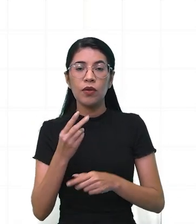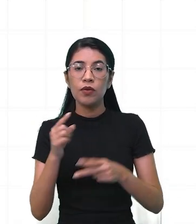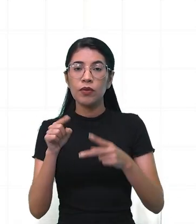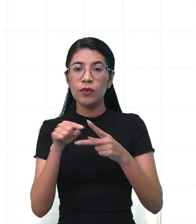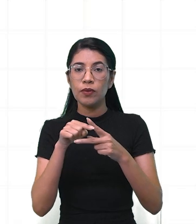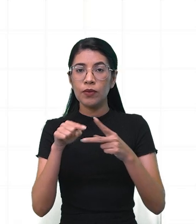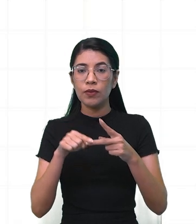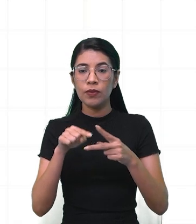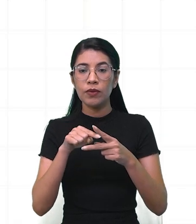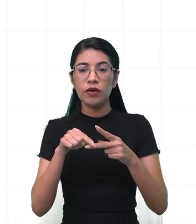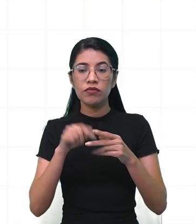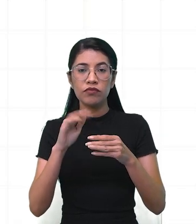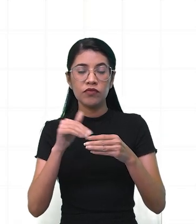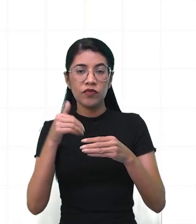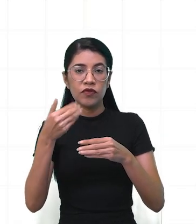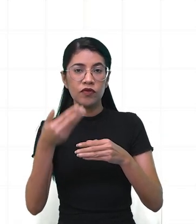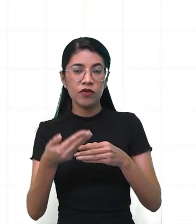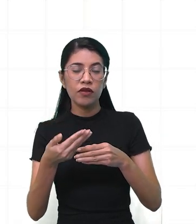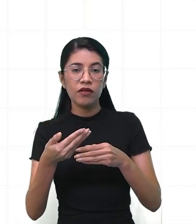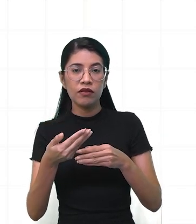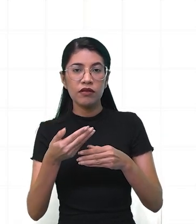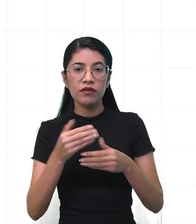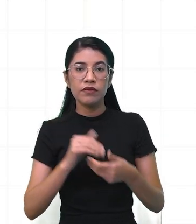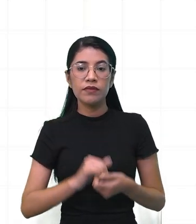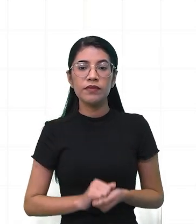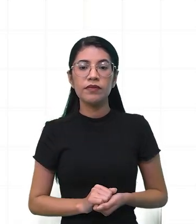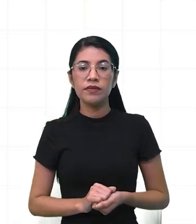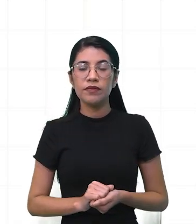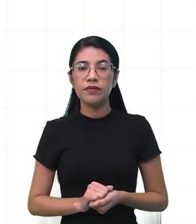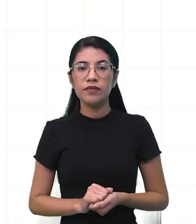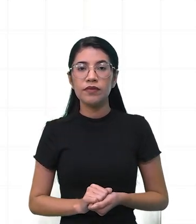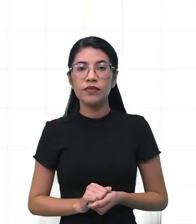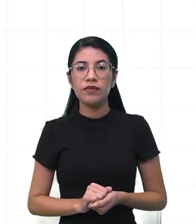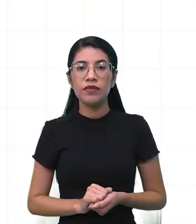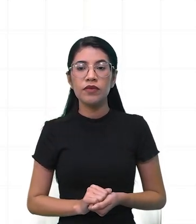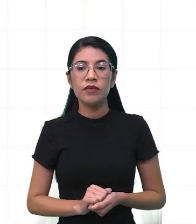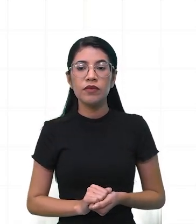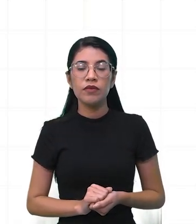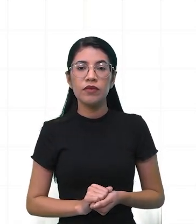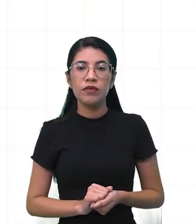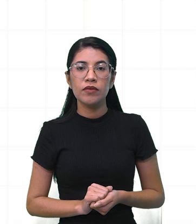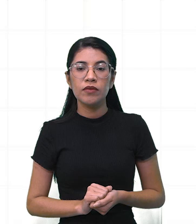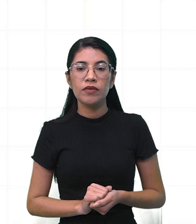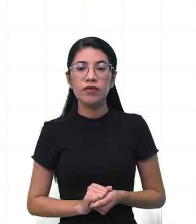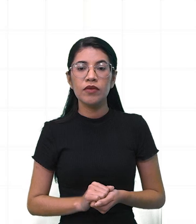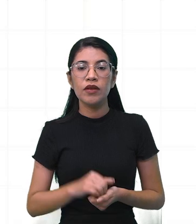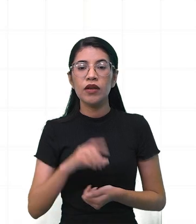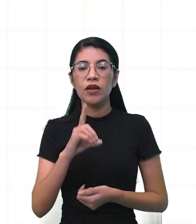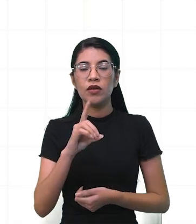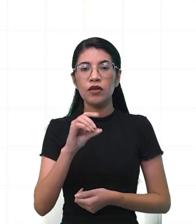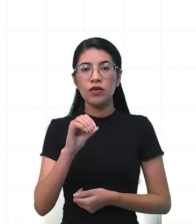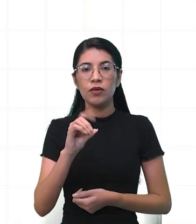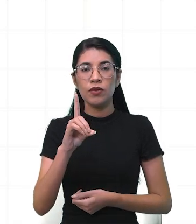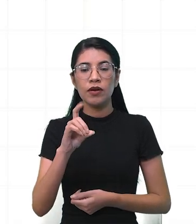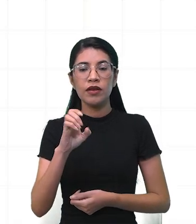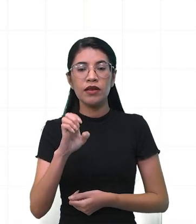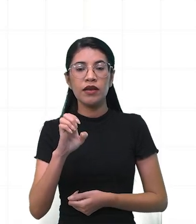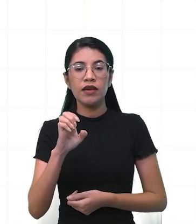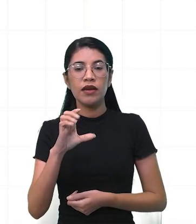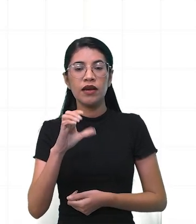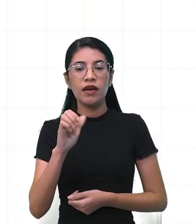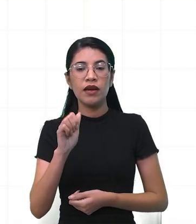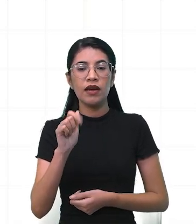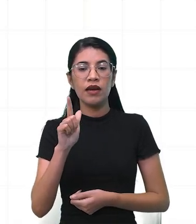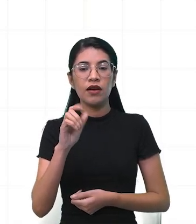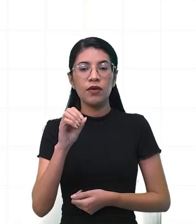externo, olha só, determine a medida de um ângulo externo de um dodecágono. Nós